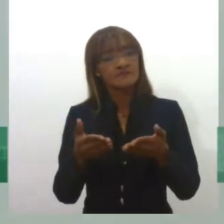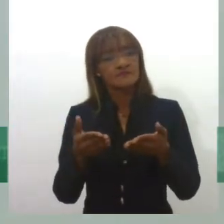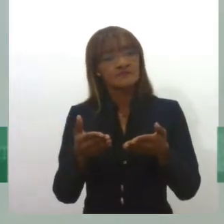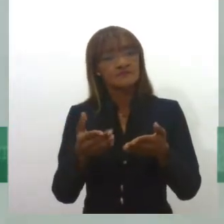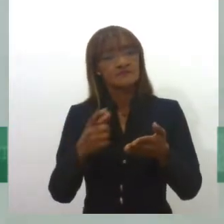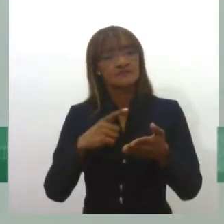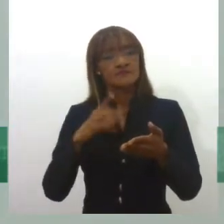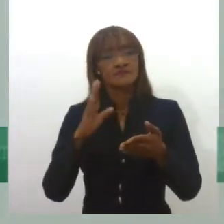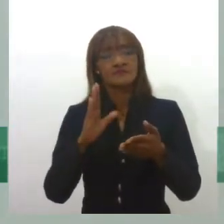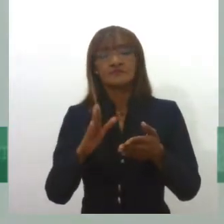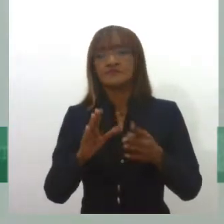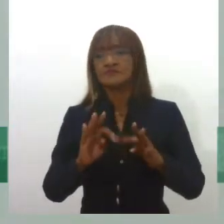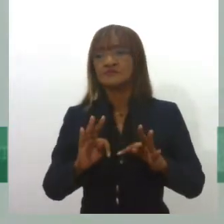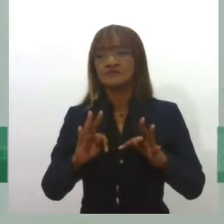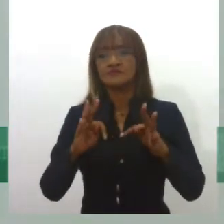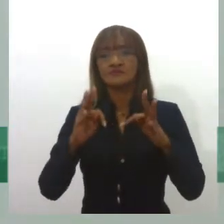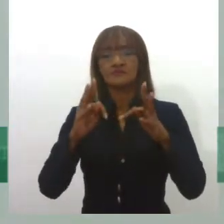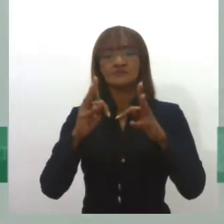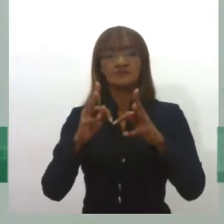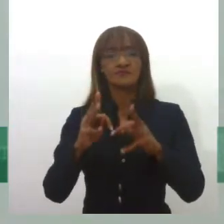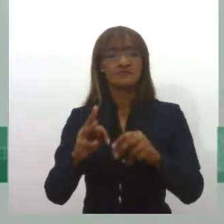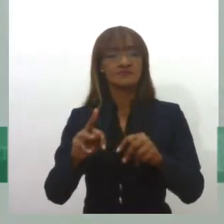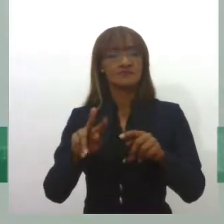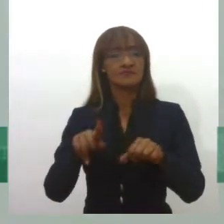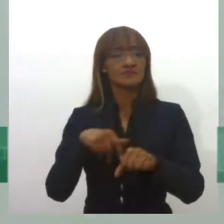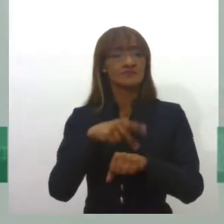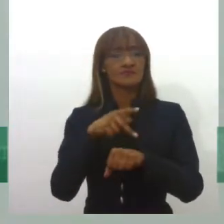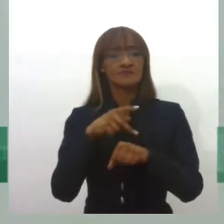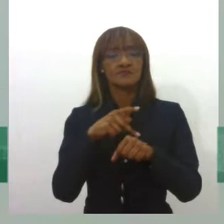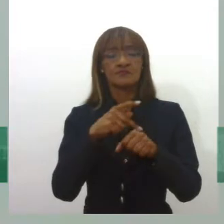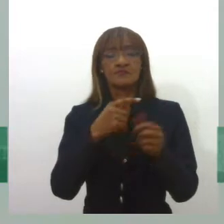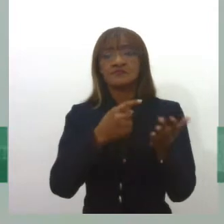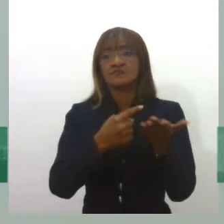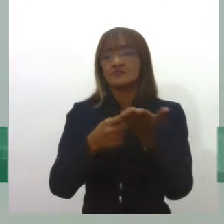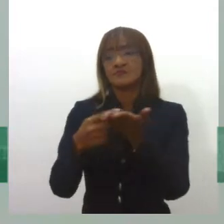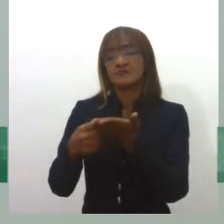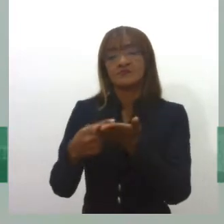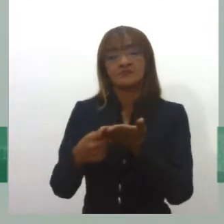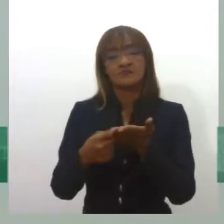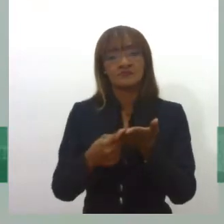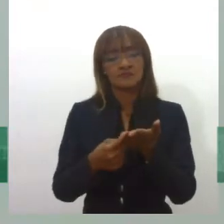Nações Unidas, que é, assim, um acordo, né,